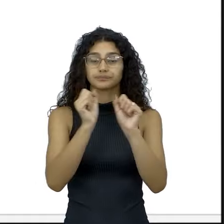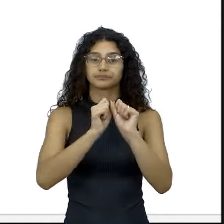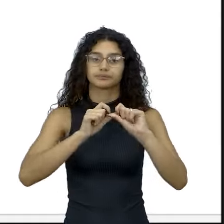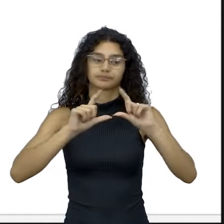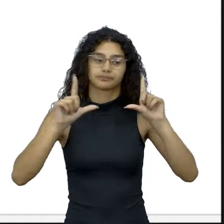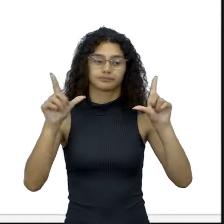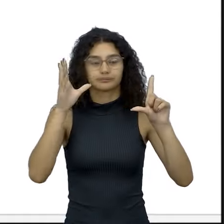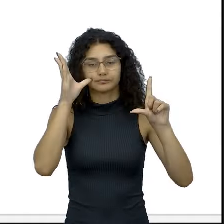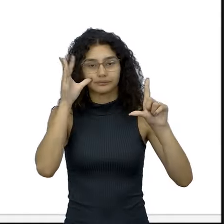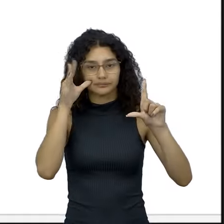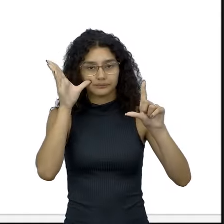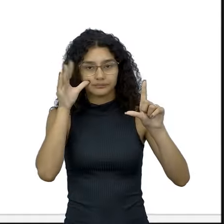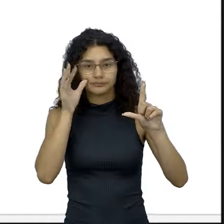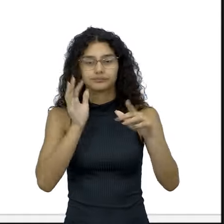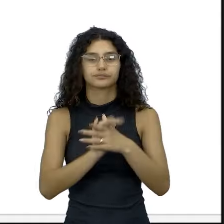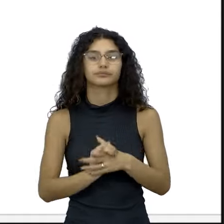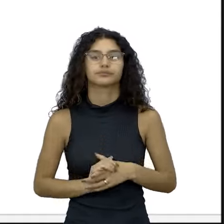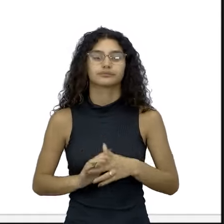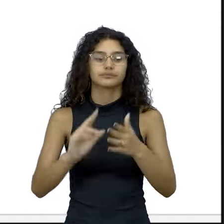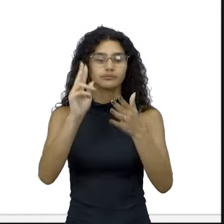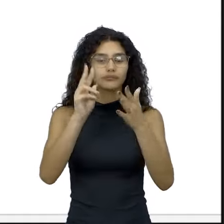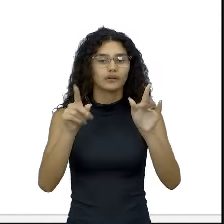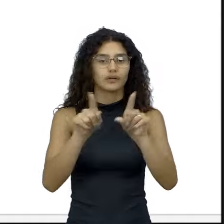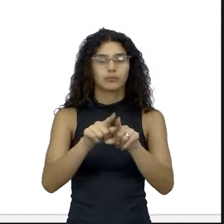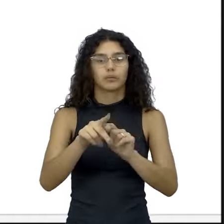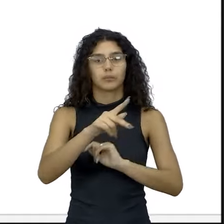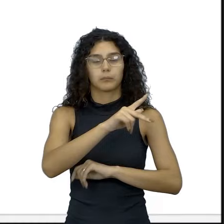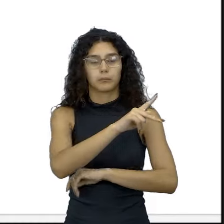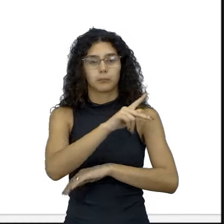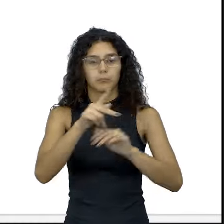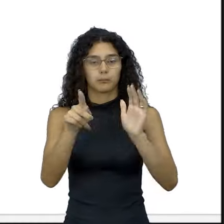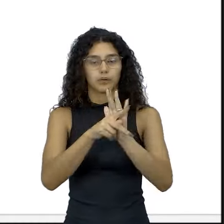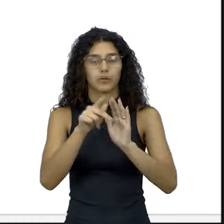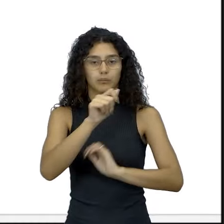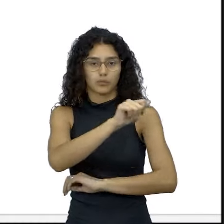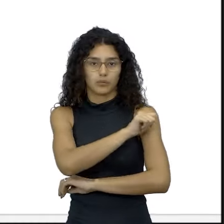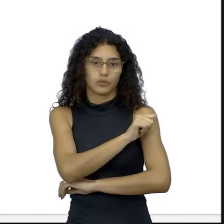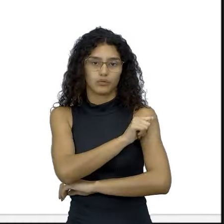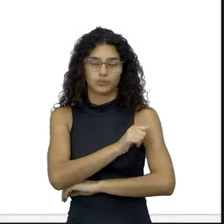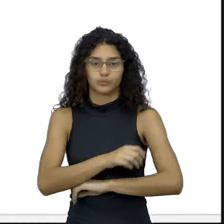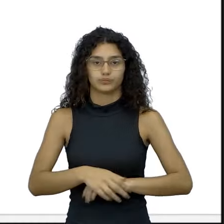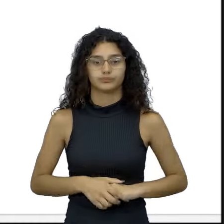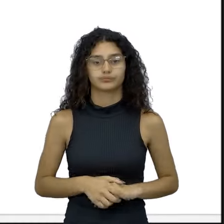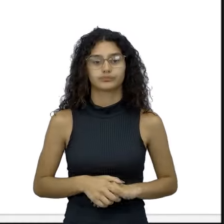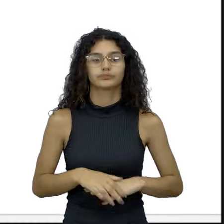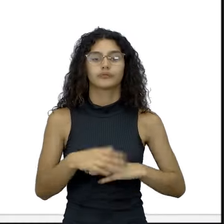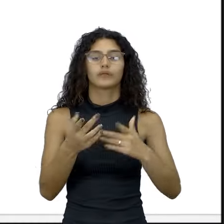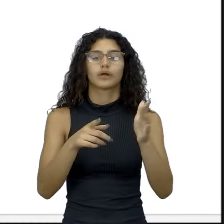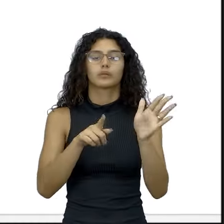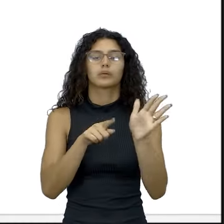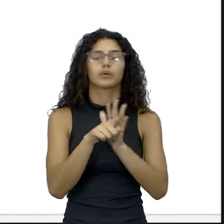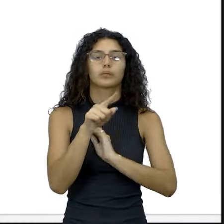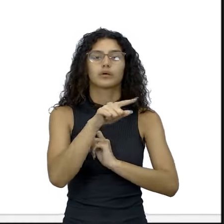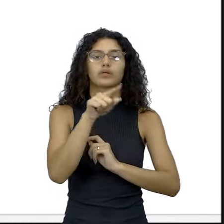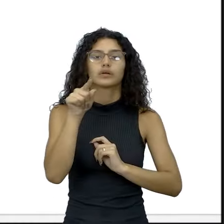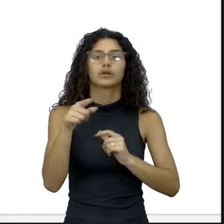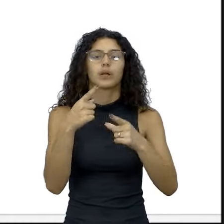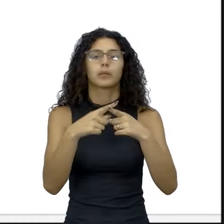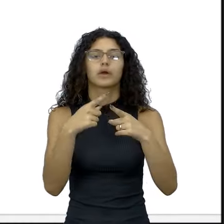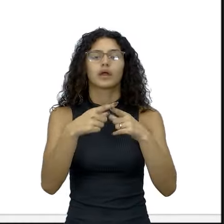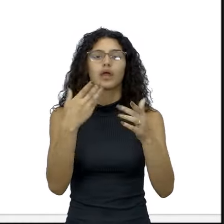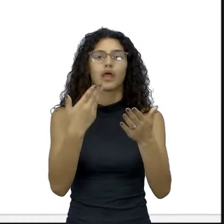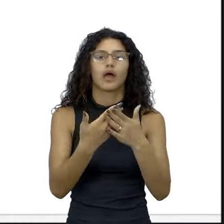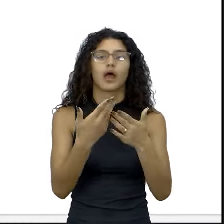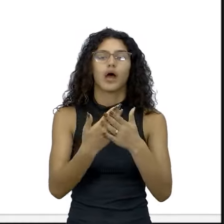mural de curiosidades e lidos pelos estudantes das outras turmas. E agora eu pergunto para vocês, então, por que a aula